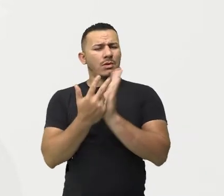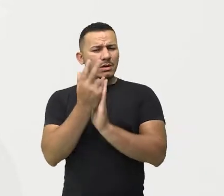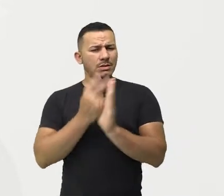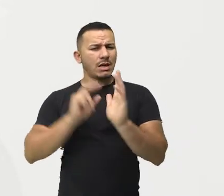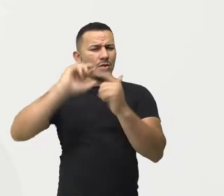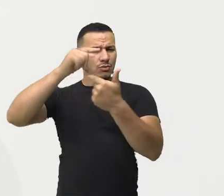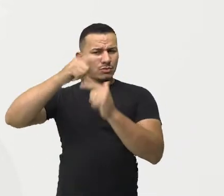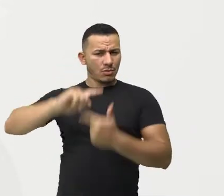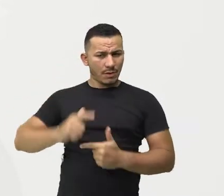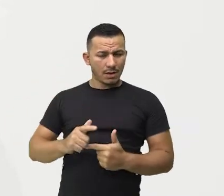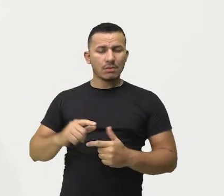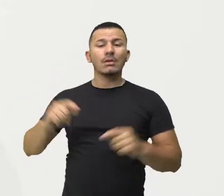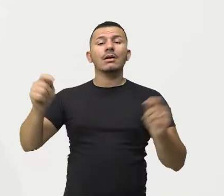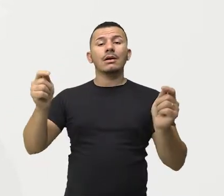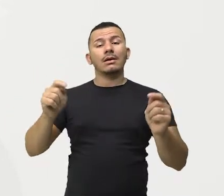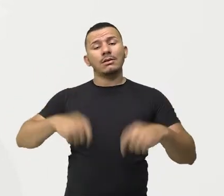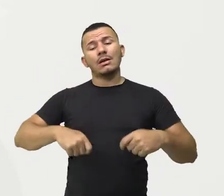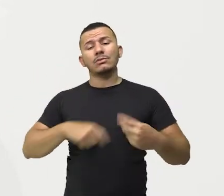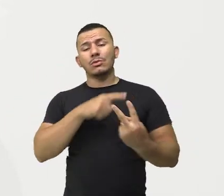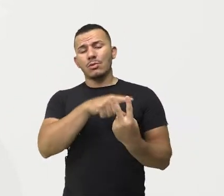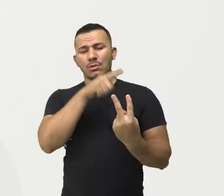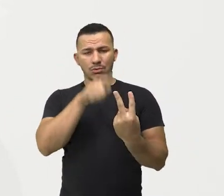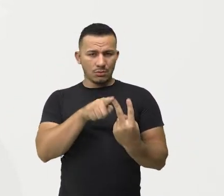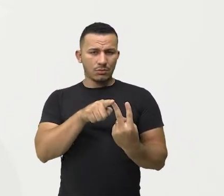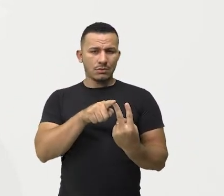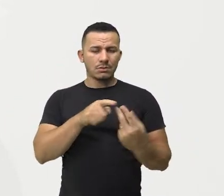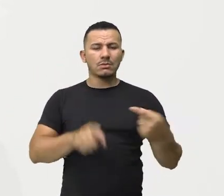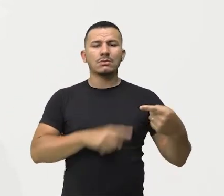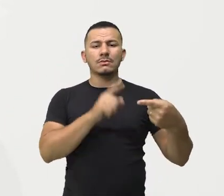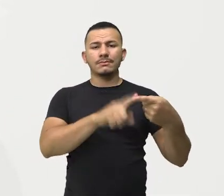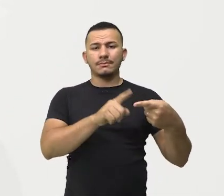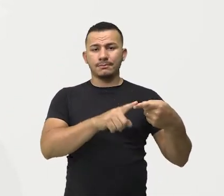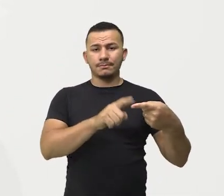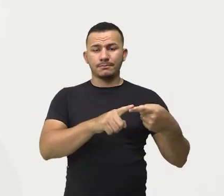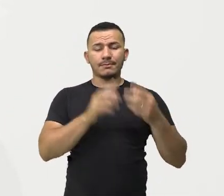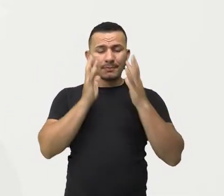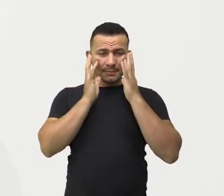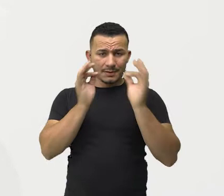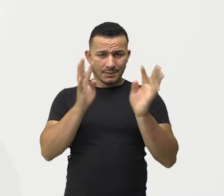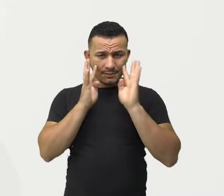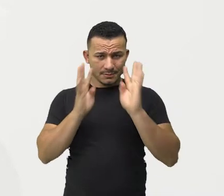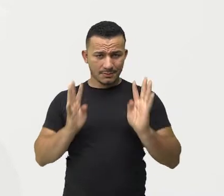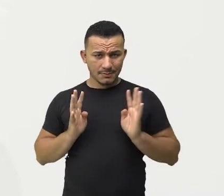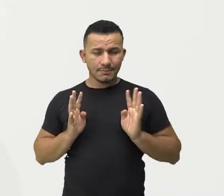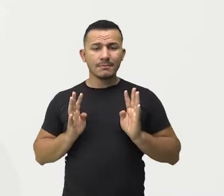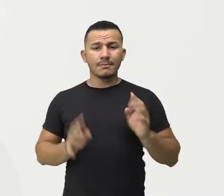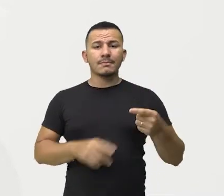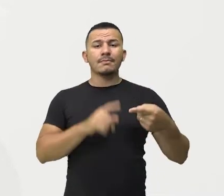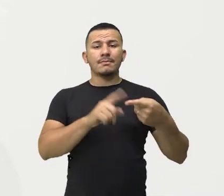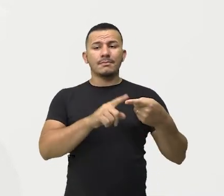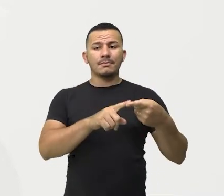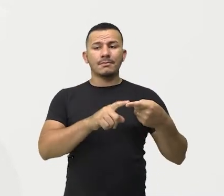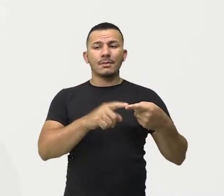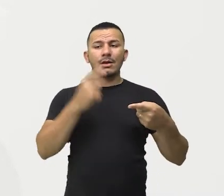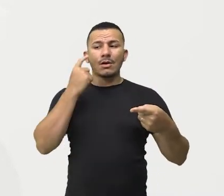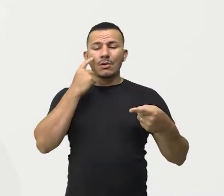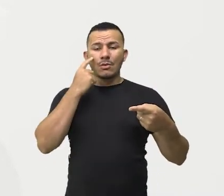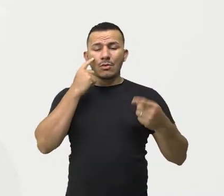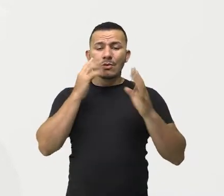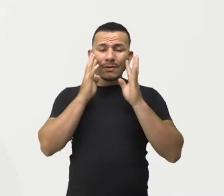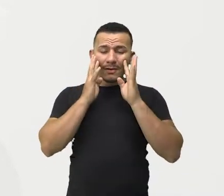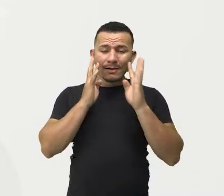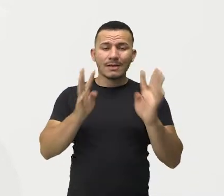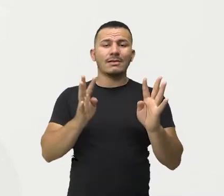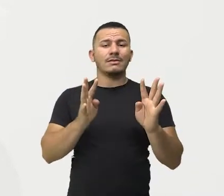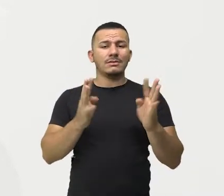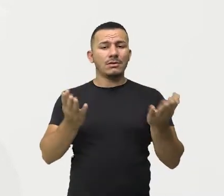geométrica, podem ocorrer duas situações. Primeiro, olha o olho, meu povo. O olho, que é para ficar bem atento